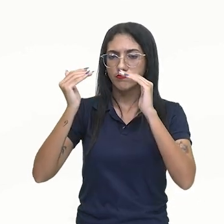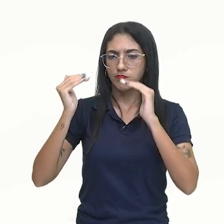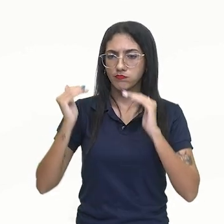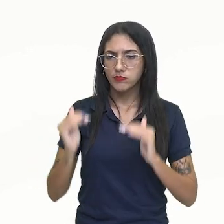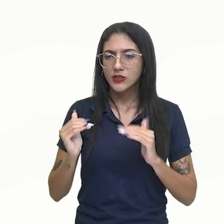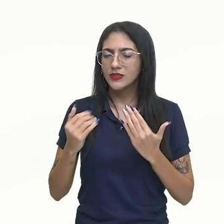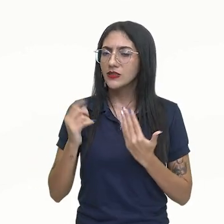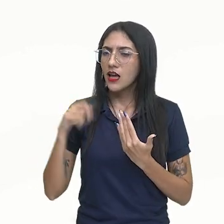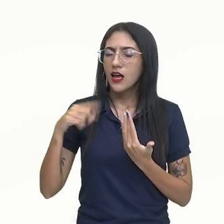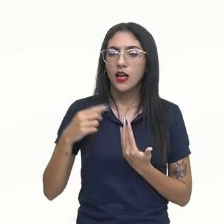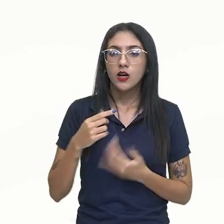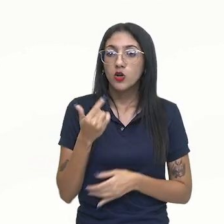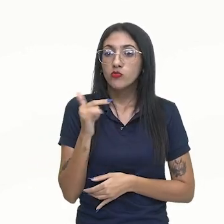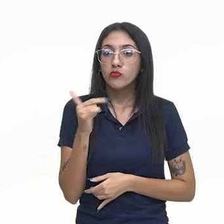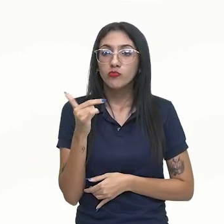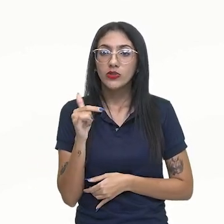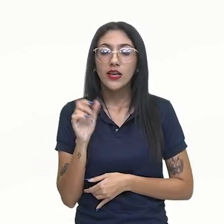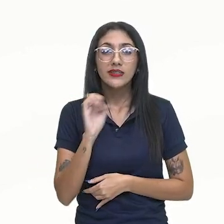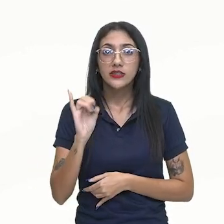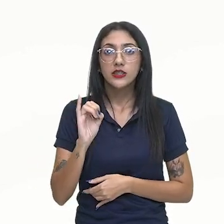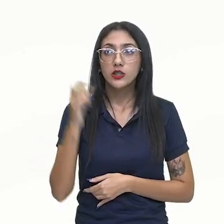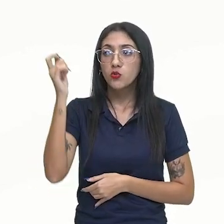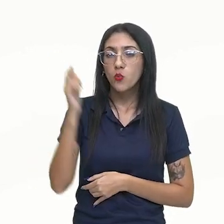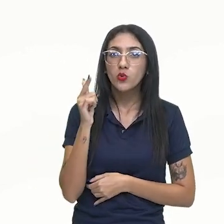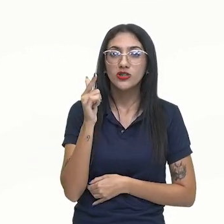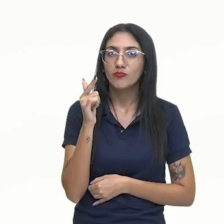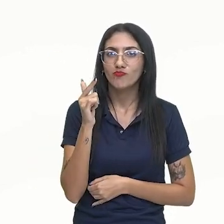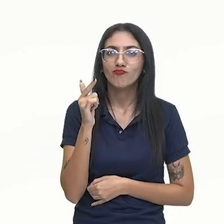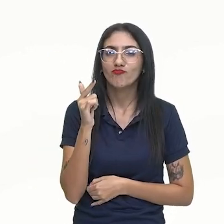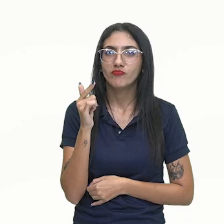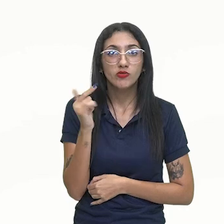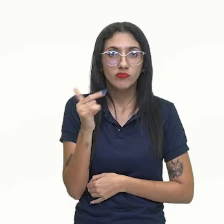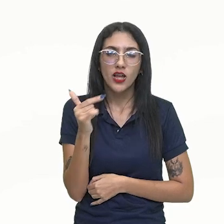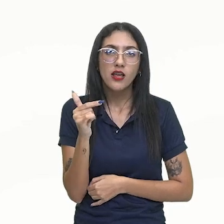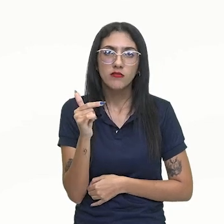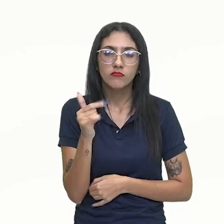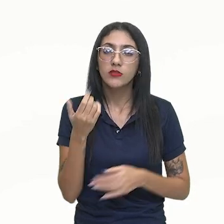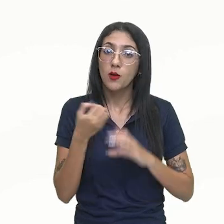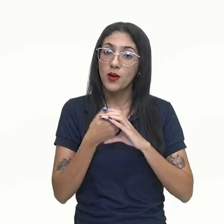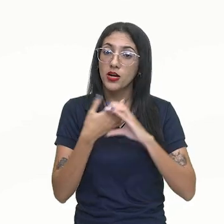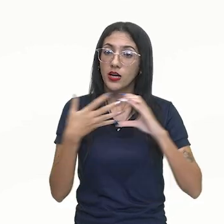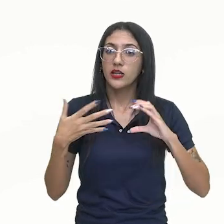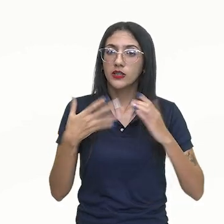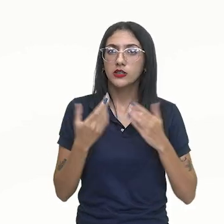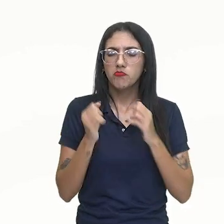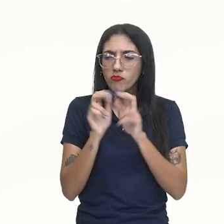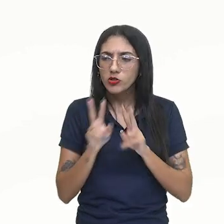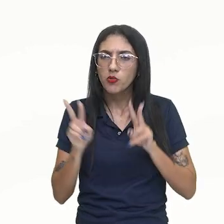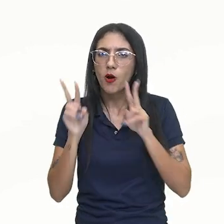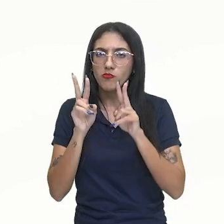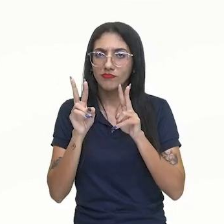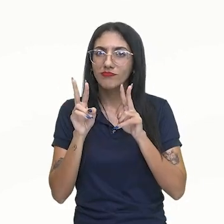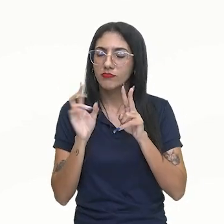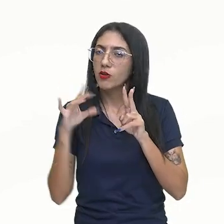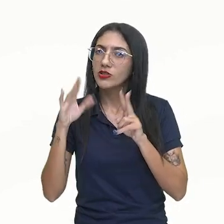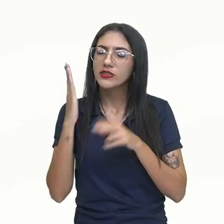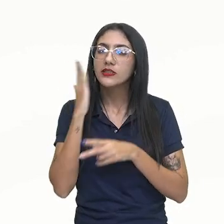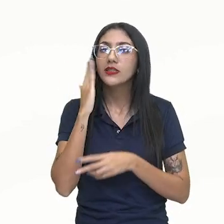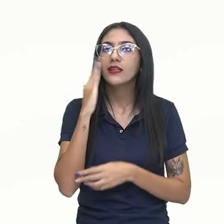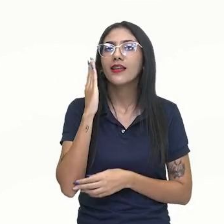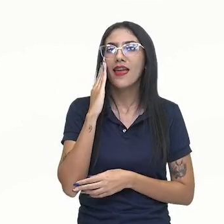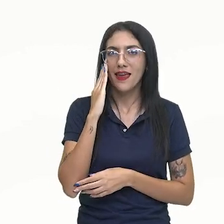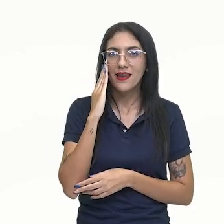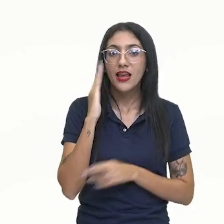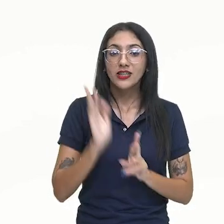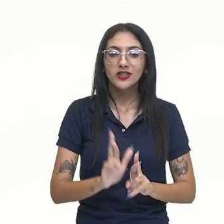ela não ocorre na presença de luz solar, né? É uma característica, assim, visualmente, para você entender qual é